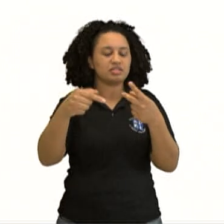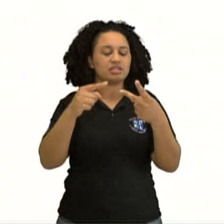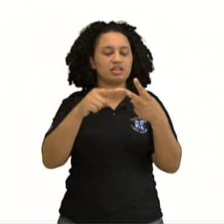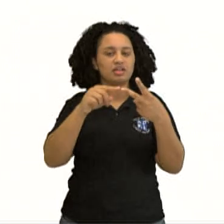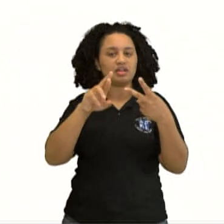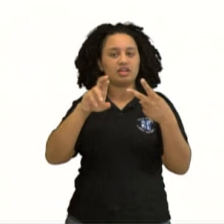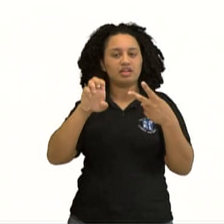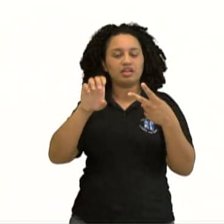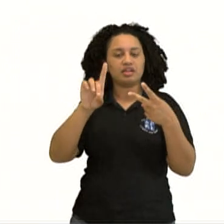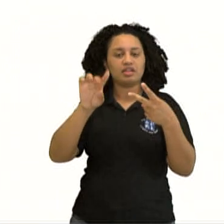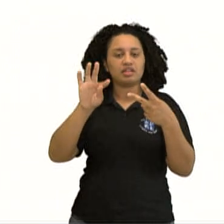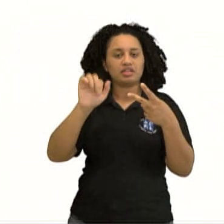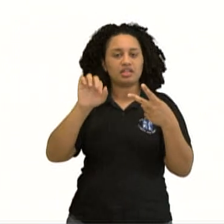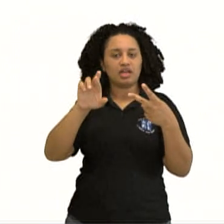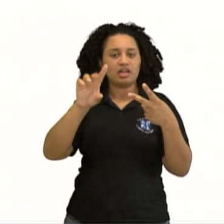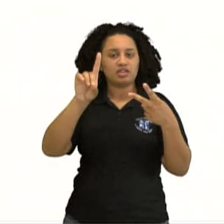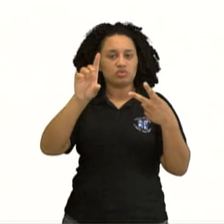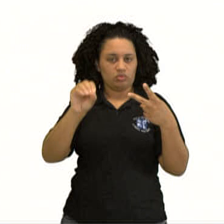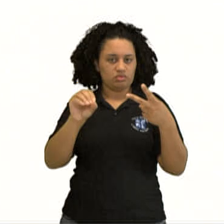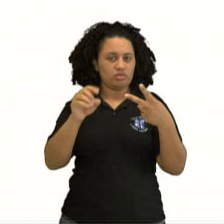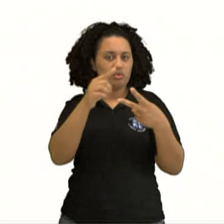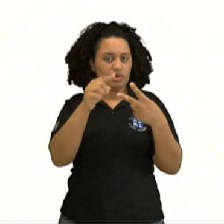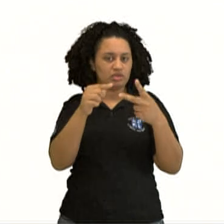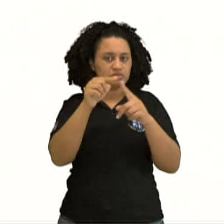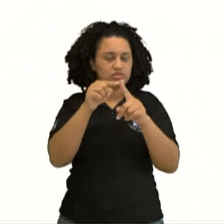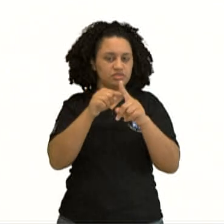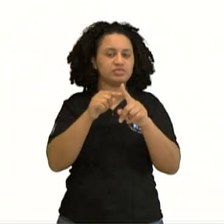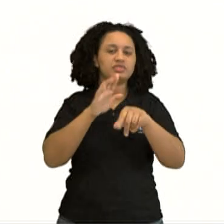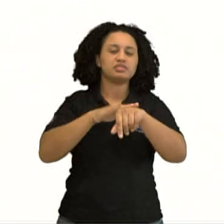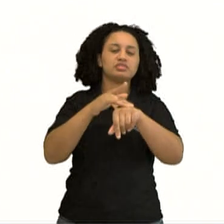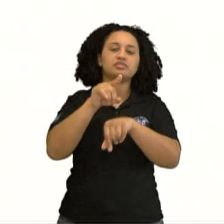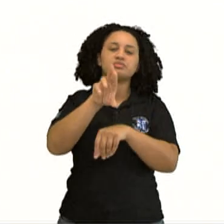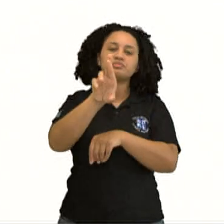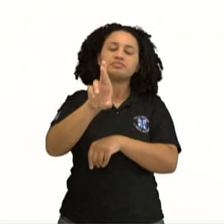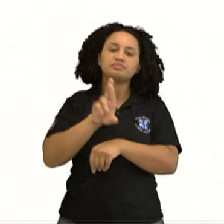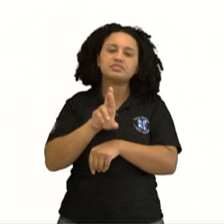ou movimento retardado. Ok? Eu vou dar um tempinho para vocês